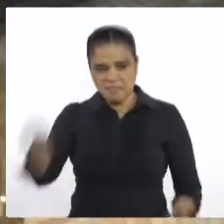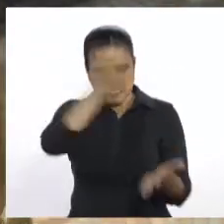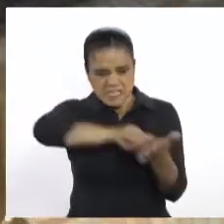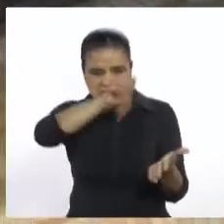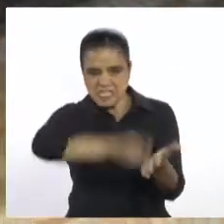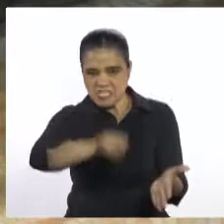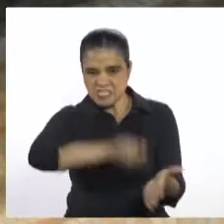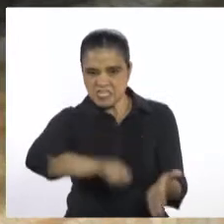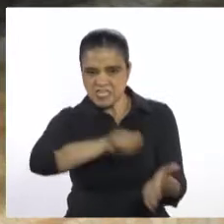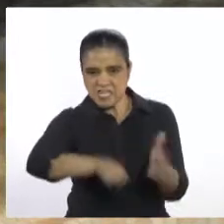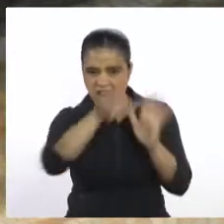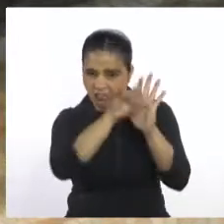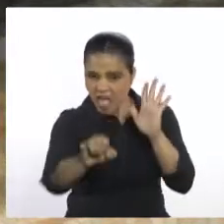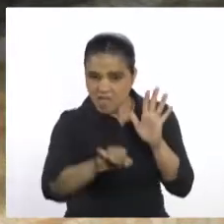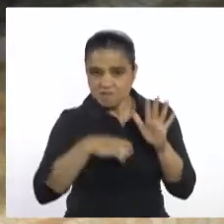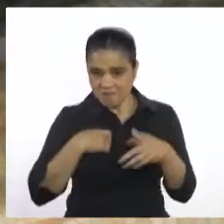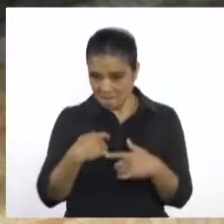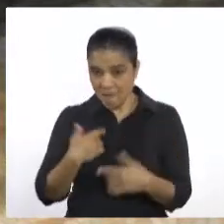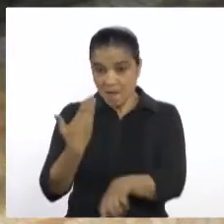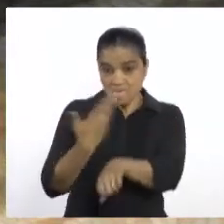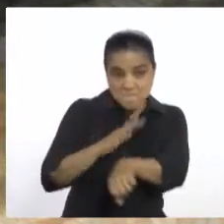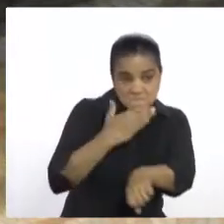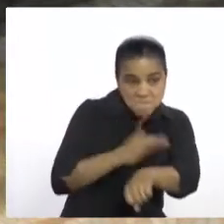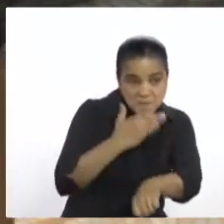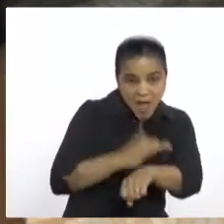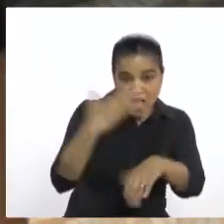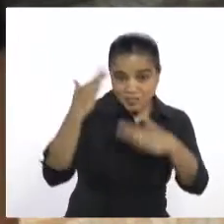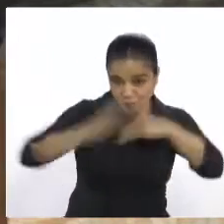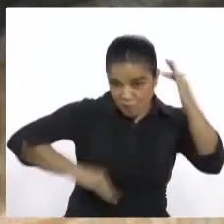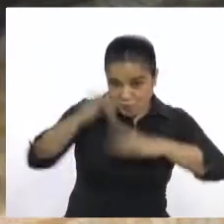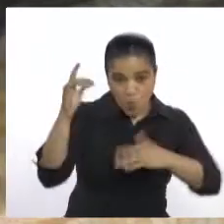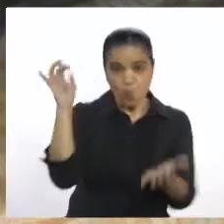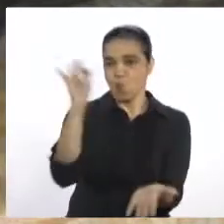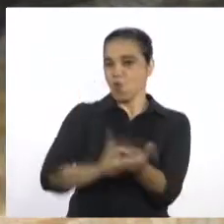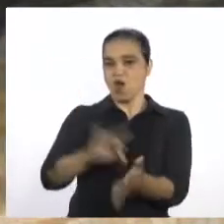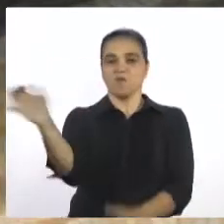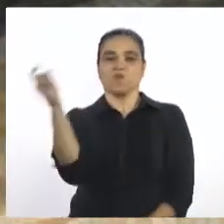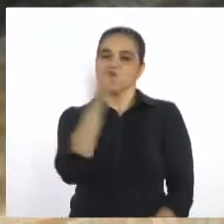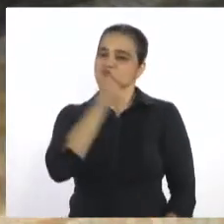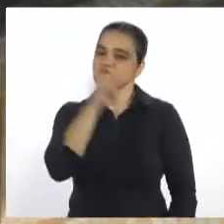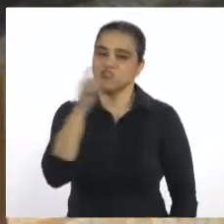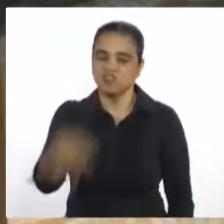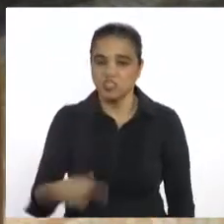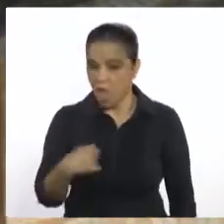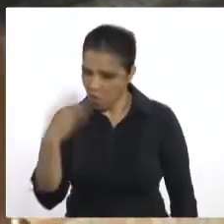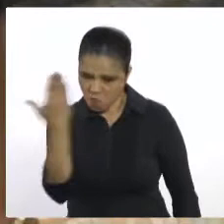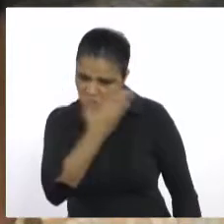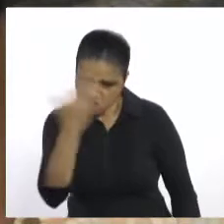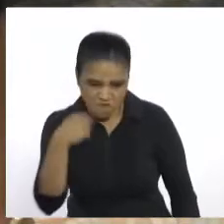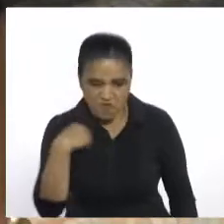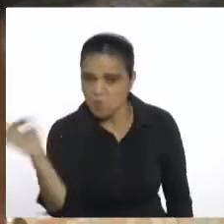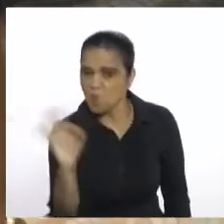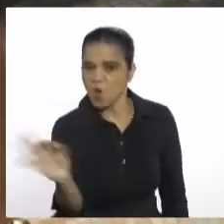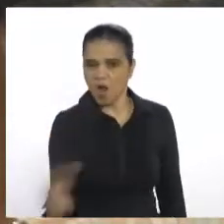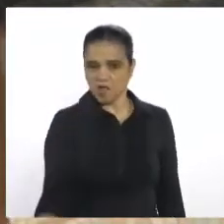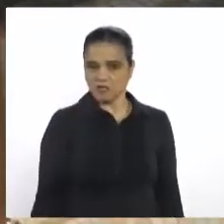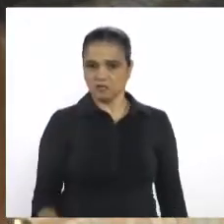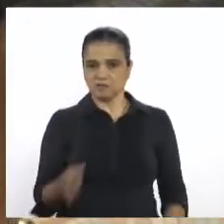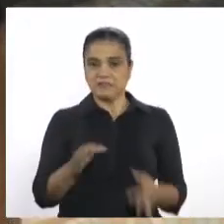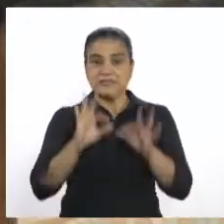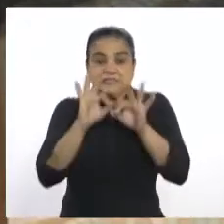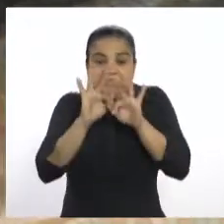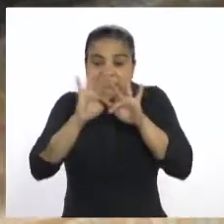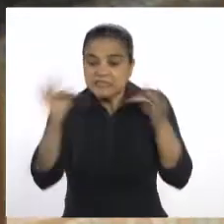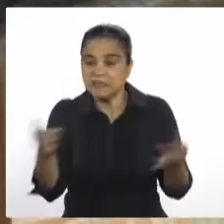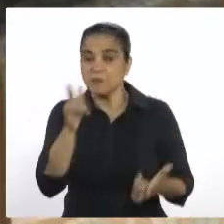na prática, vocês estão vendo? Porque eu não estou vendo. Coisas simples. A água,